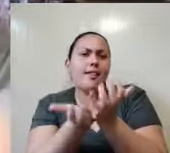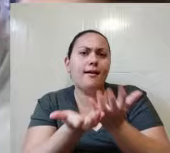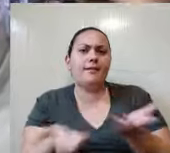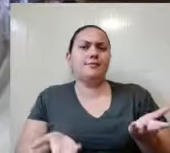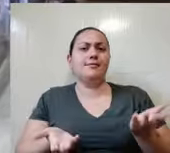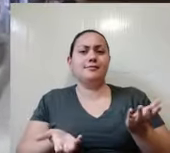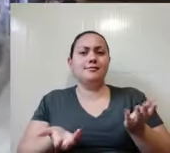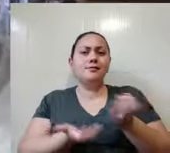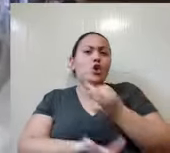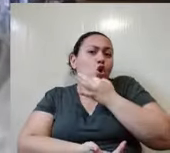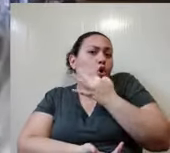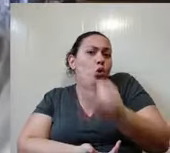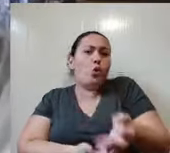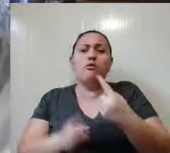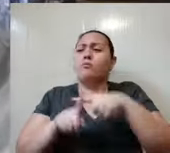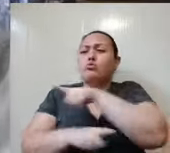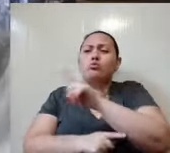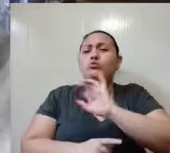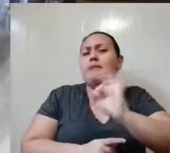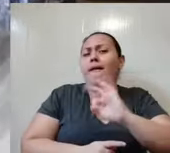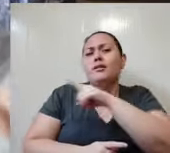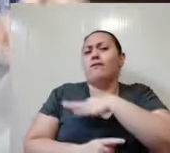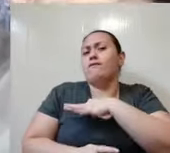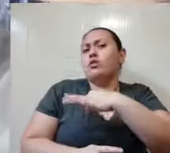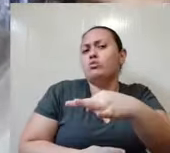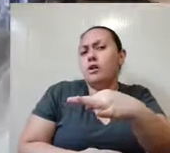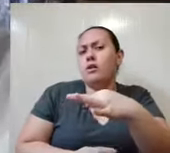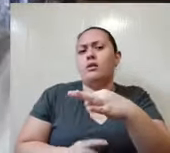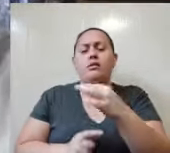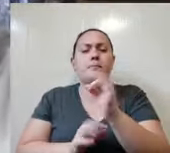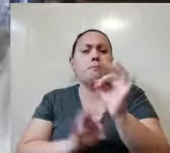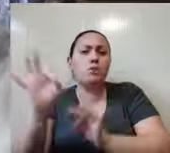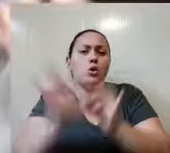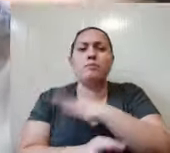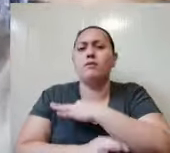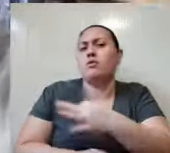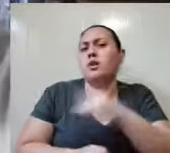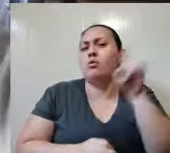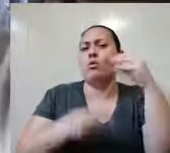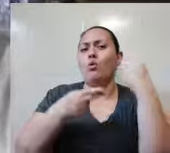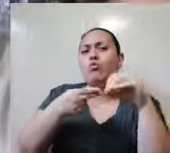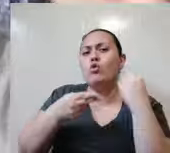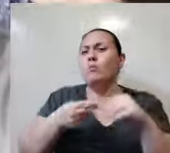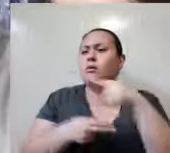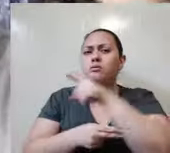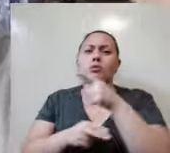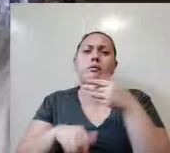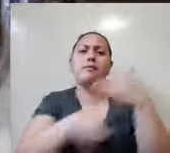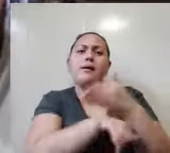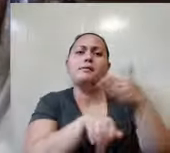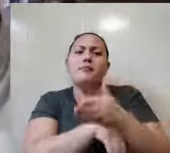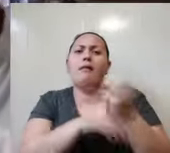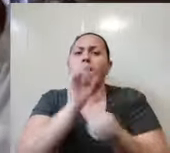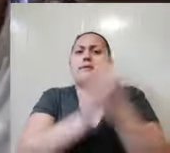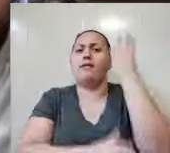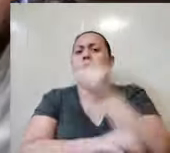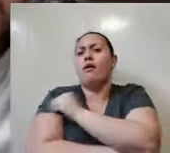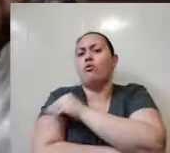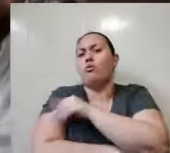Olha que pessoa horrível que é porque tu não te voluntariou no programa de voluntariado da UFIX para fazer álcool gel.